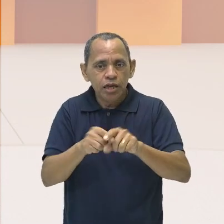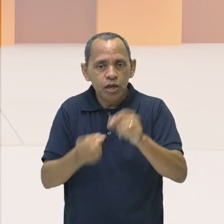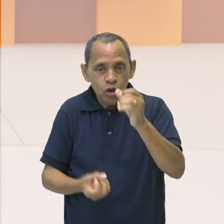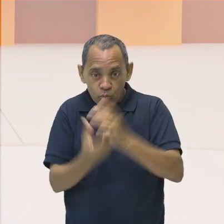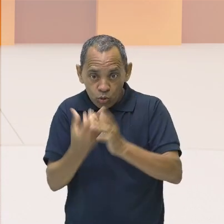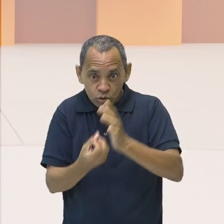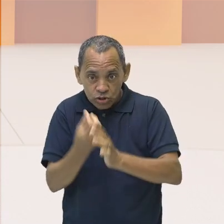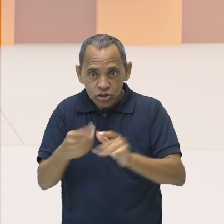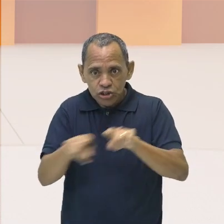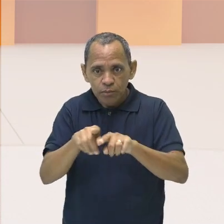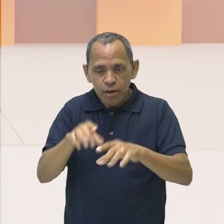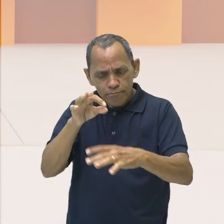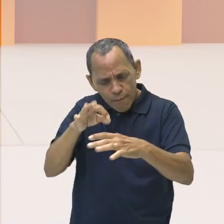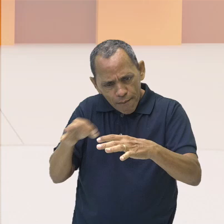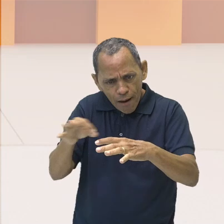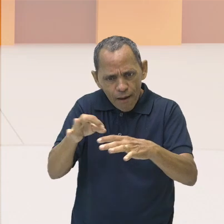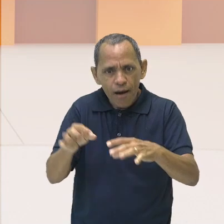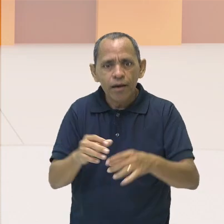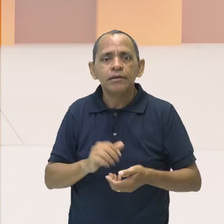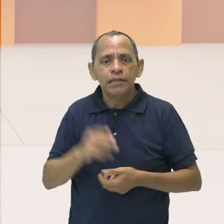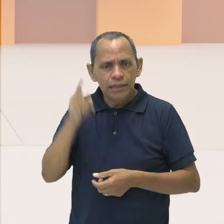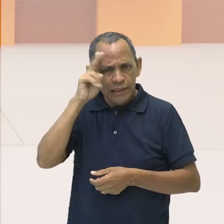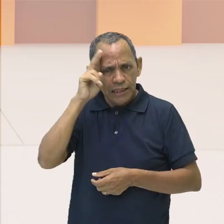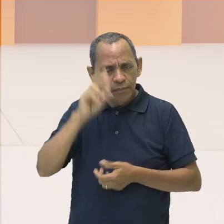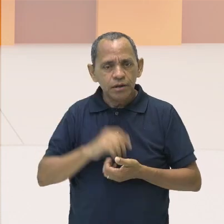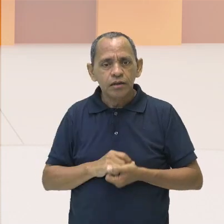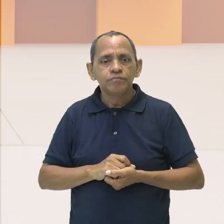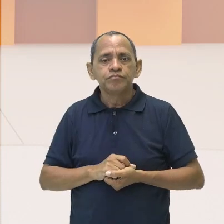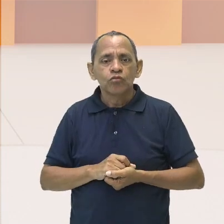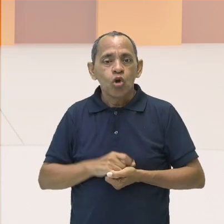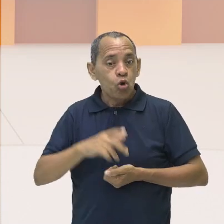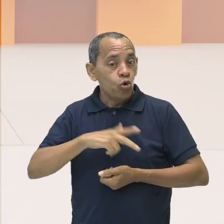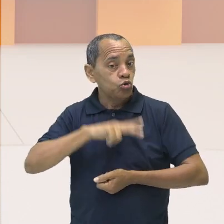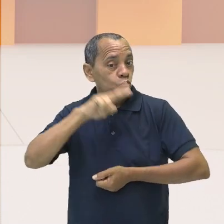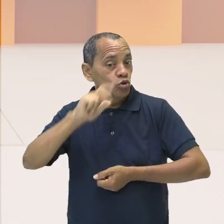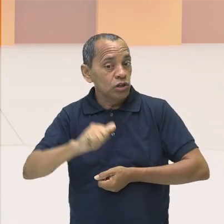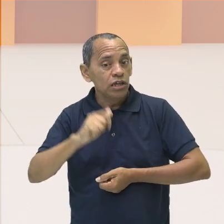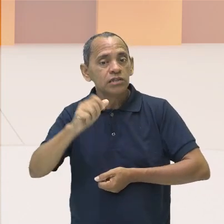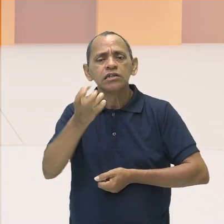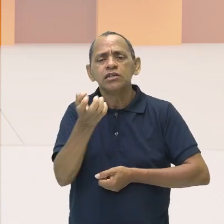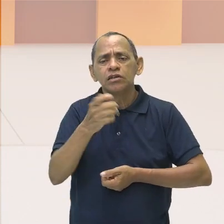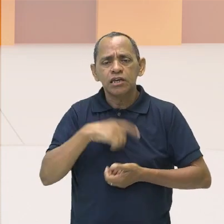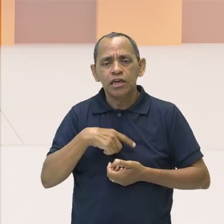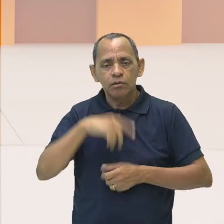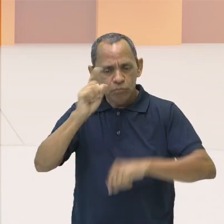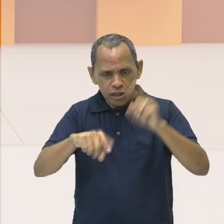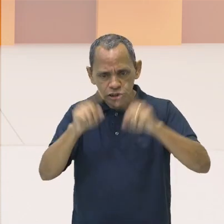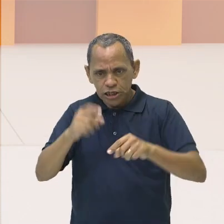produtivas. Lembram, eu acabei de falar para vocês que os portugueses queriam metais preciosos,